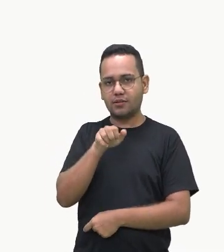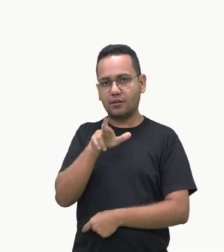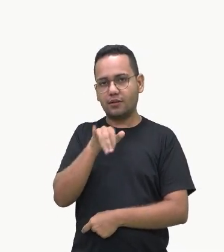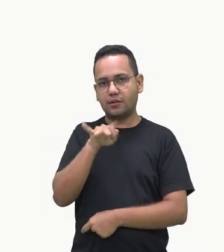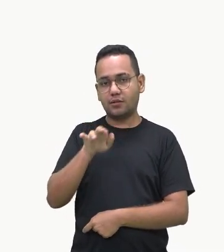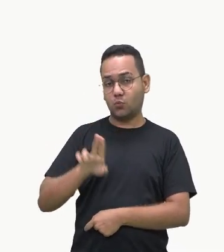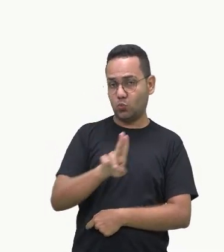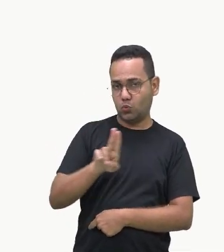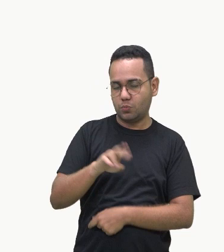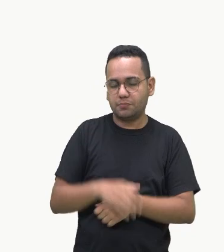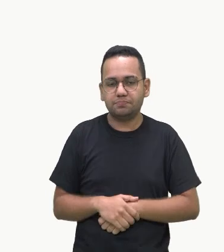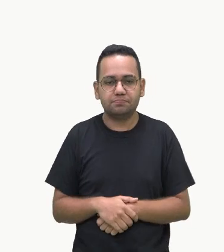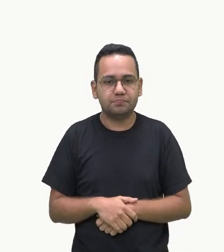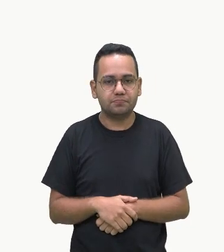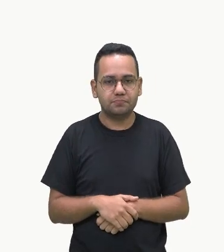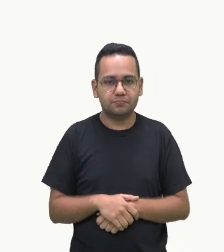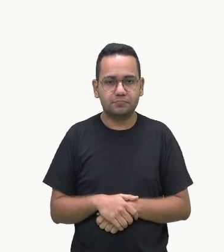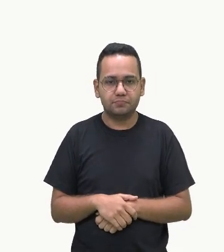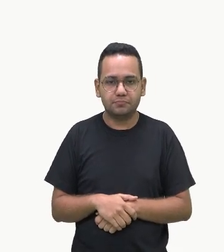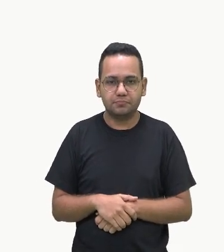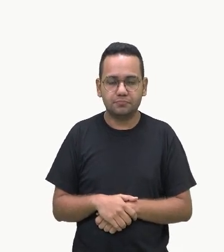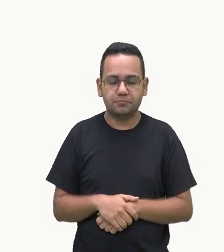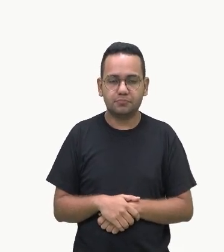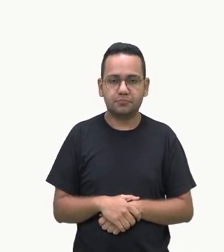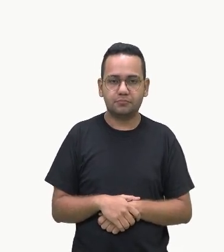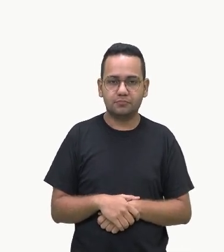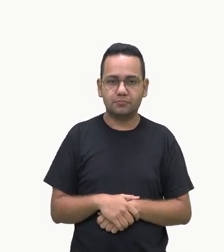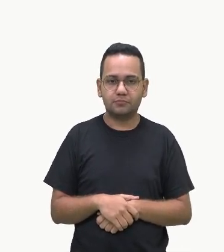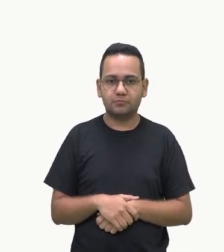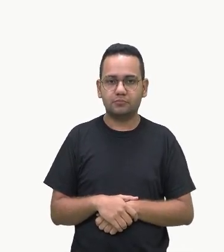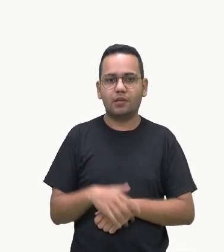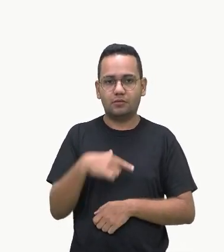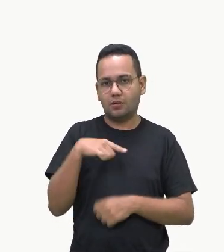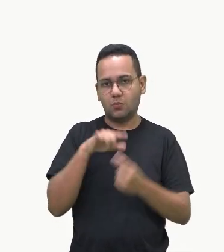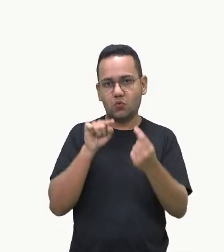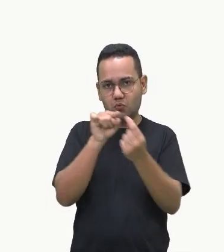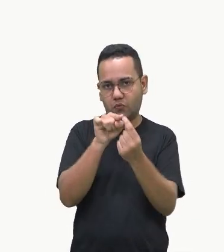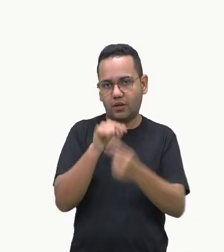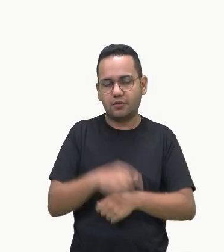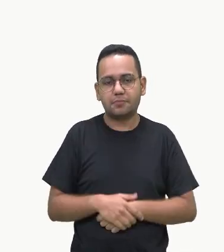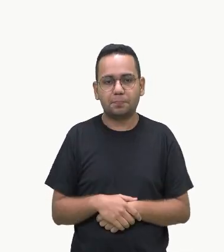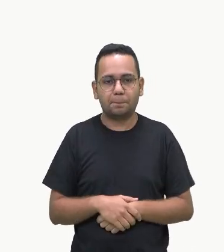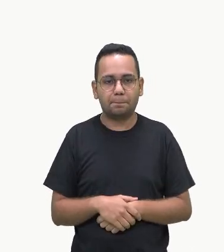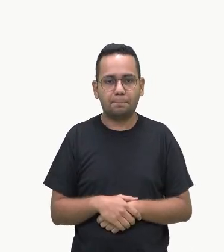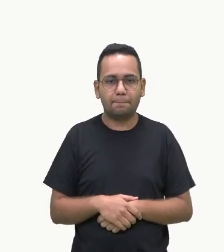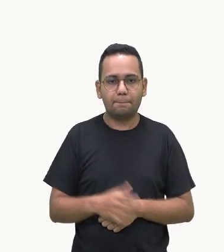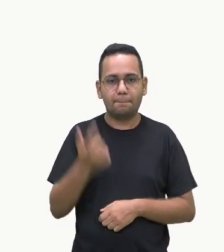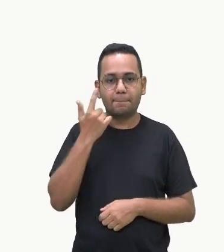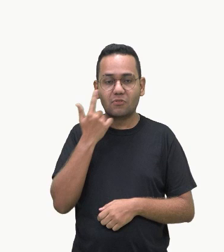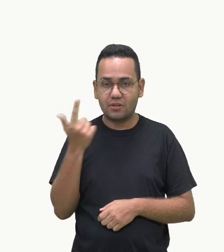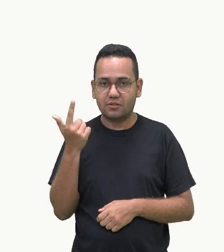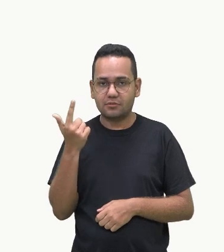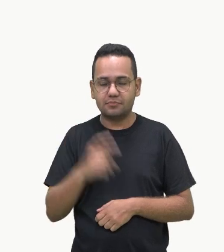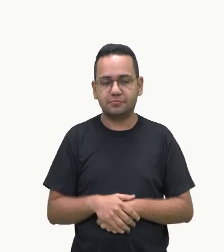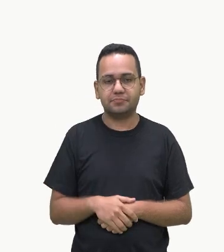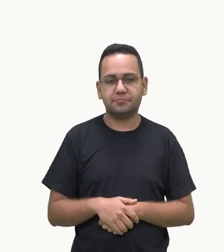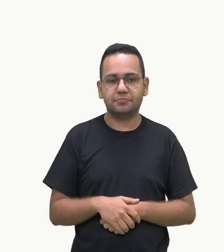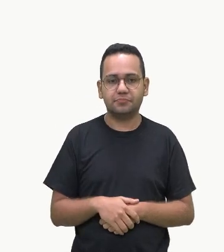mais forte são os lados, não é? Temos os vértices, que serão essas pontinhas